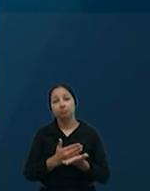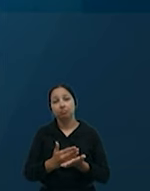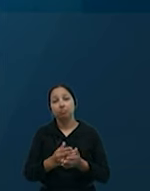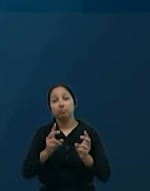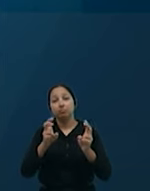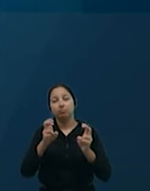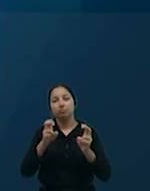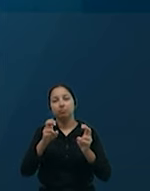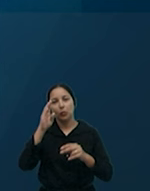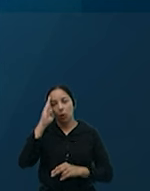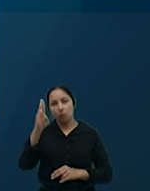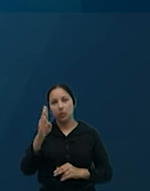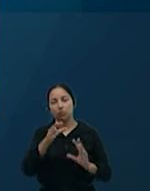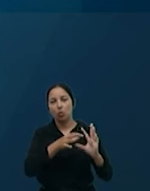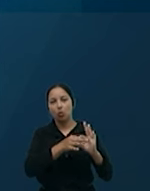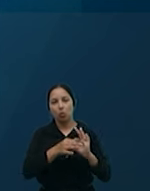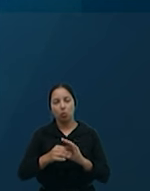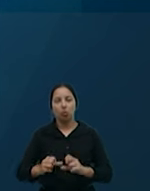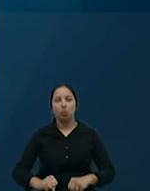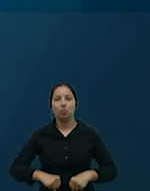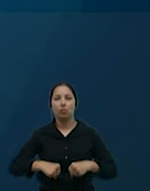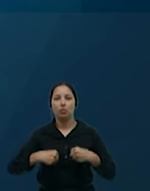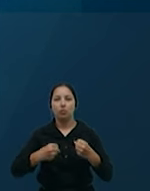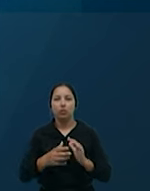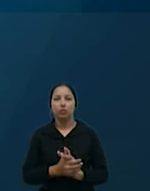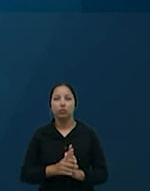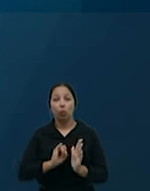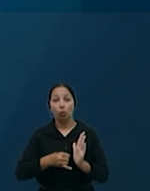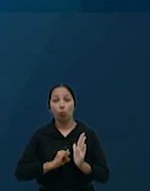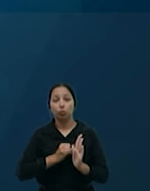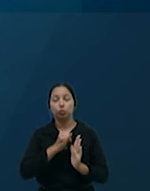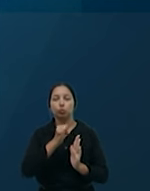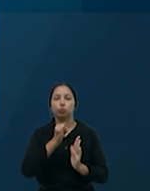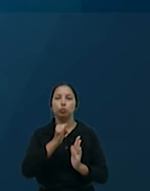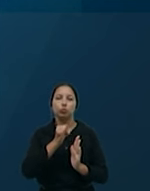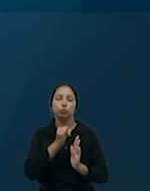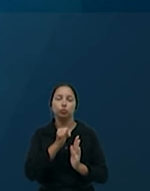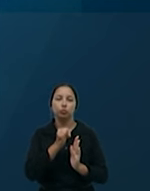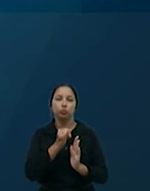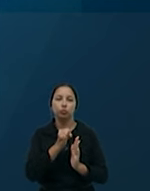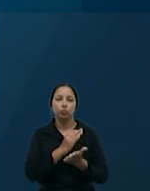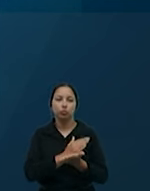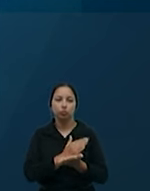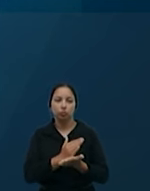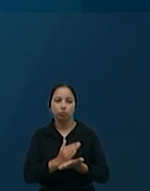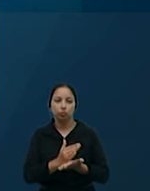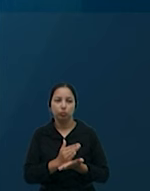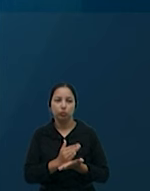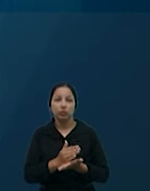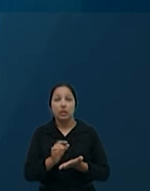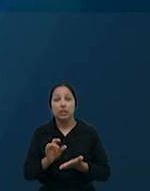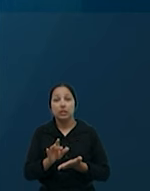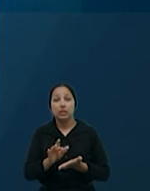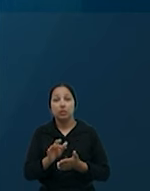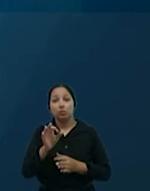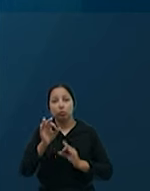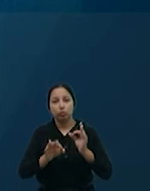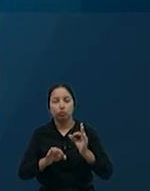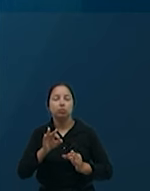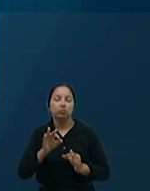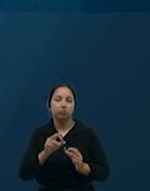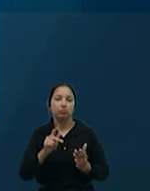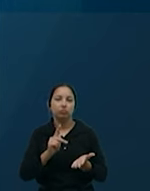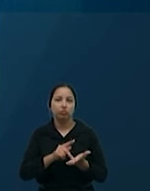que o termo inicial dos juros, nos casos em que, reconhecido judicialmente o direito à